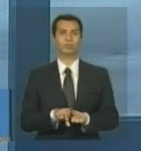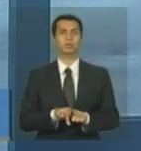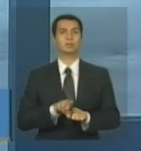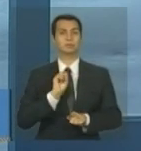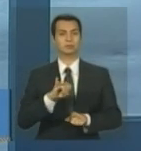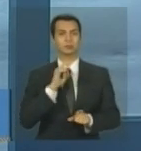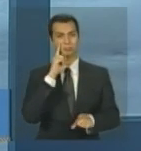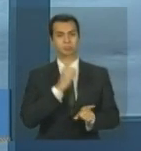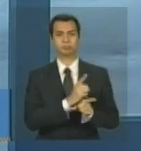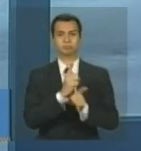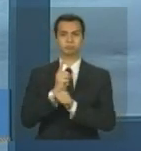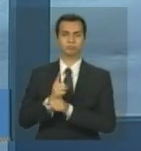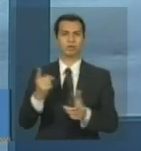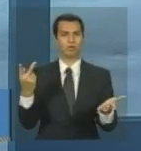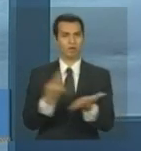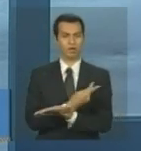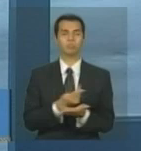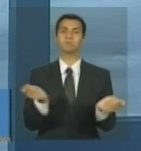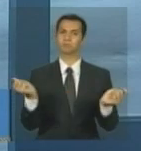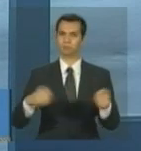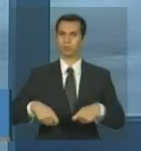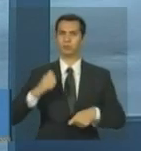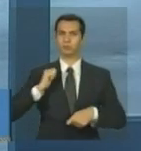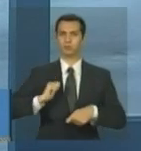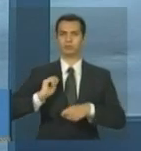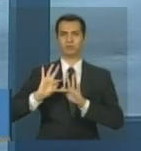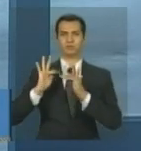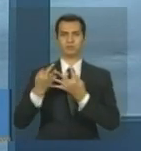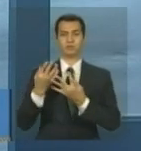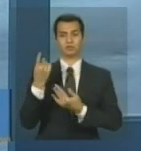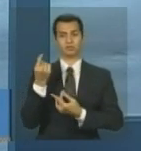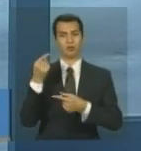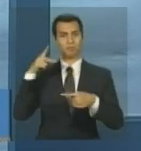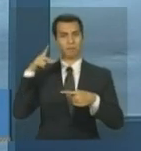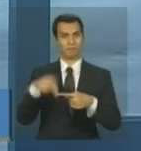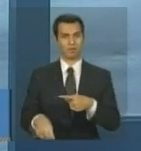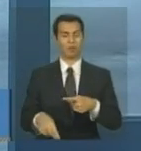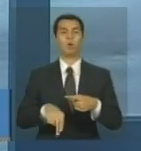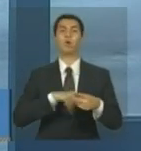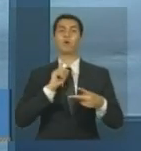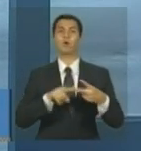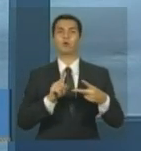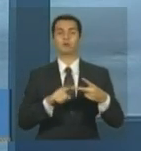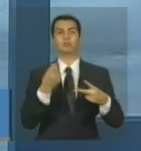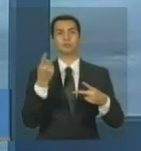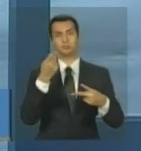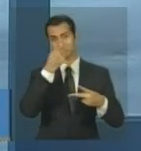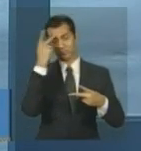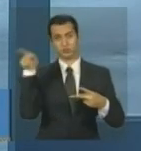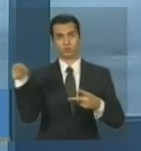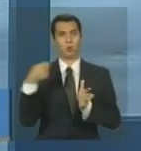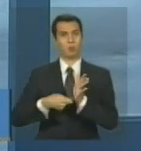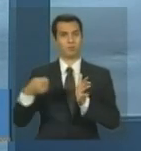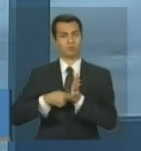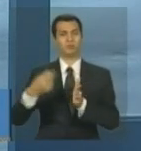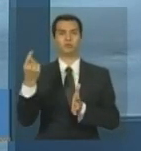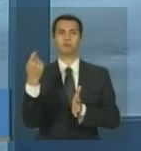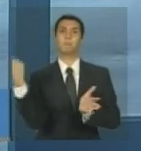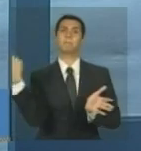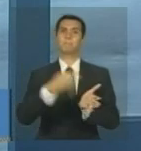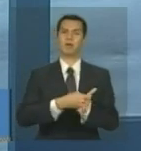pode resultar em cancelamento do benefício, devolução dos recursos aos cofres públicos e até multa, se